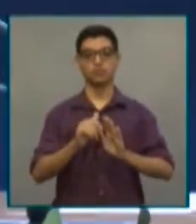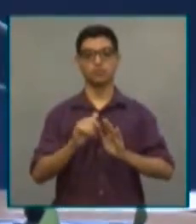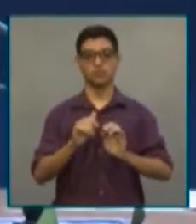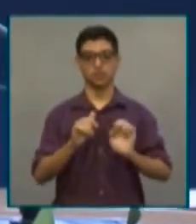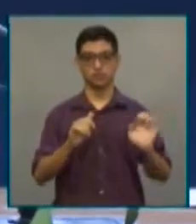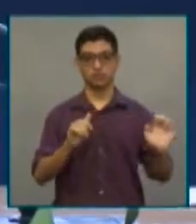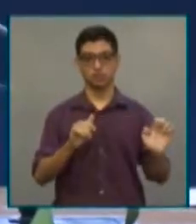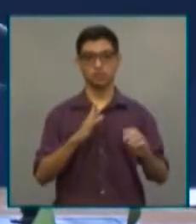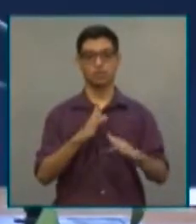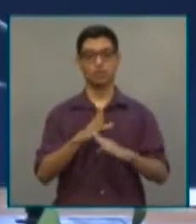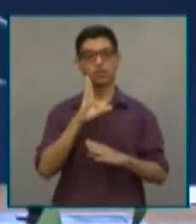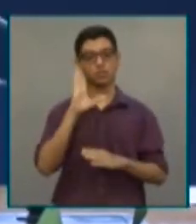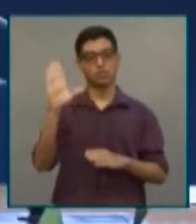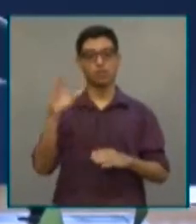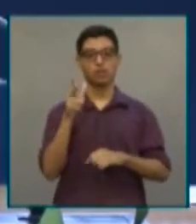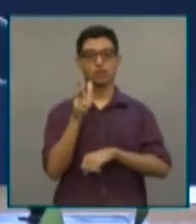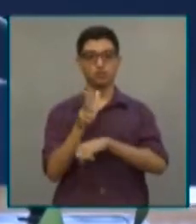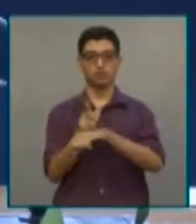as câmeras,